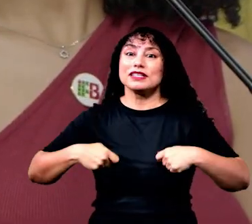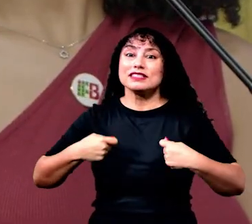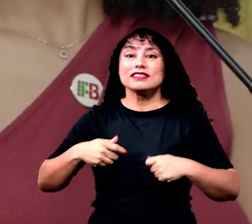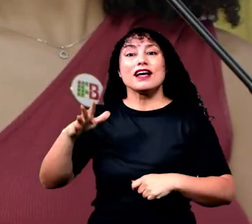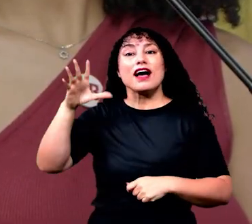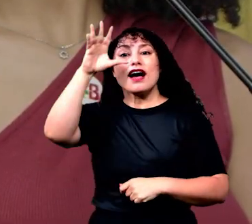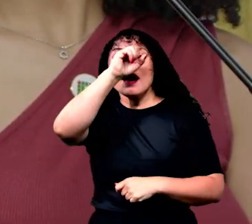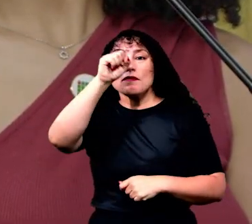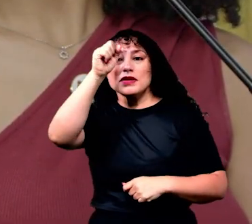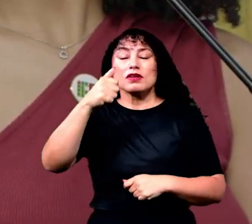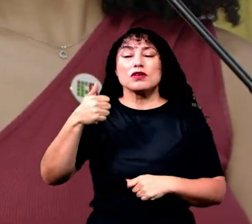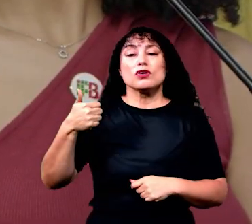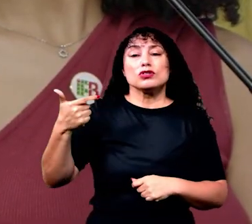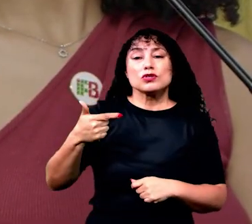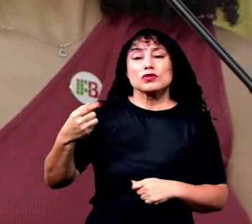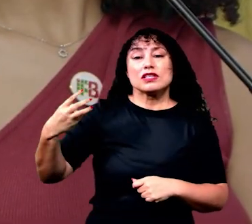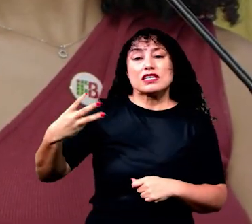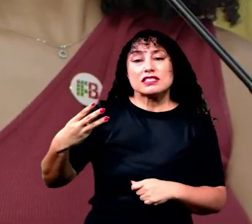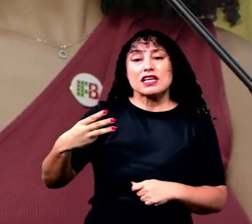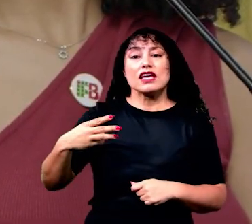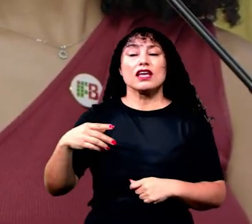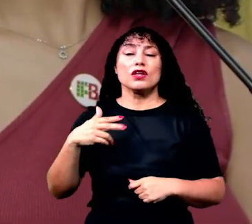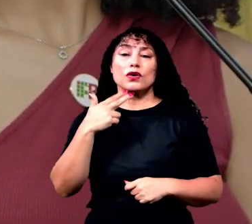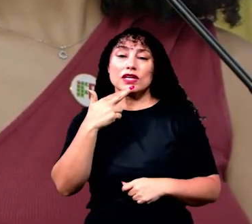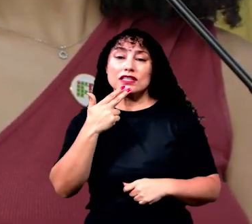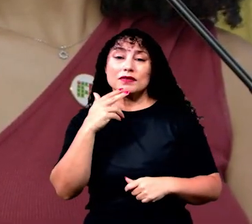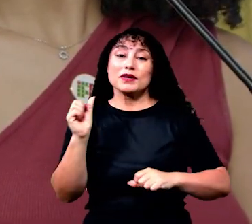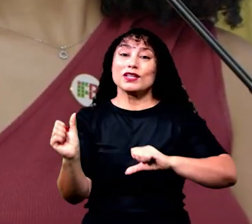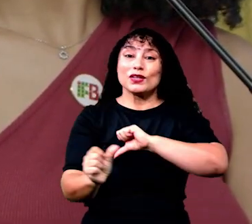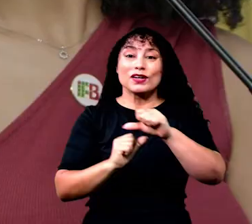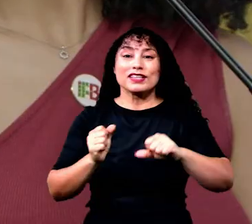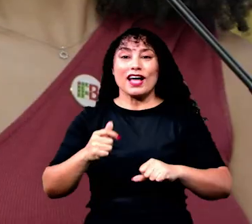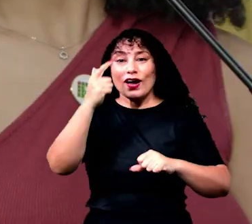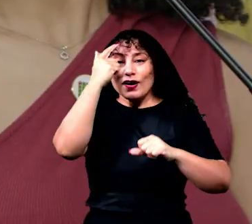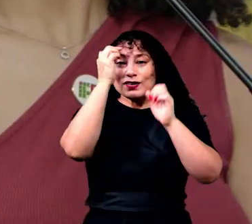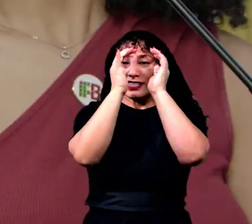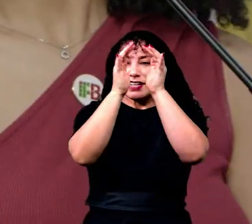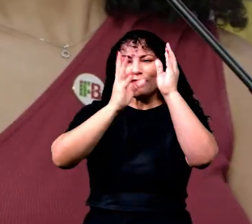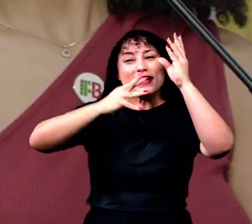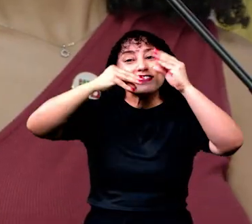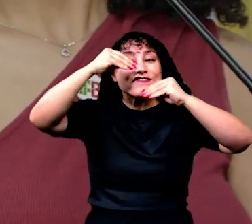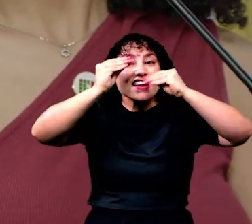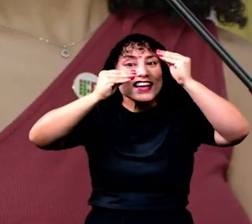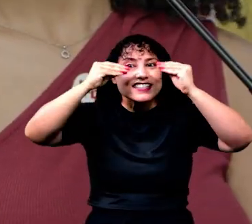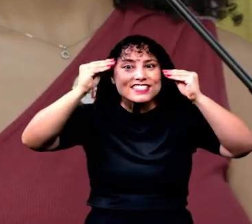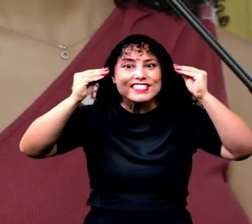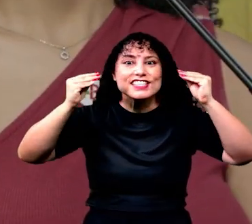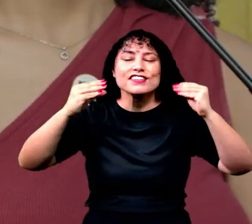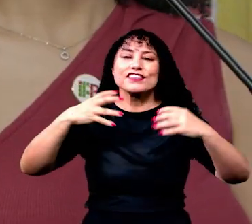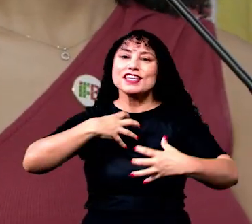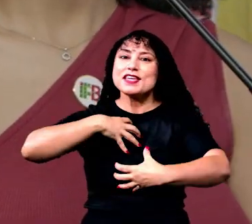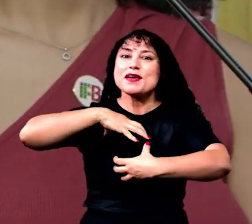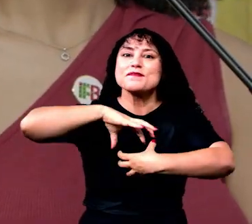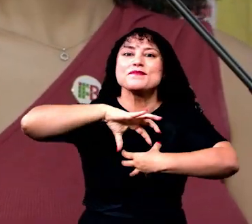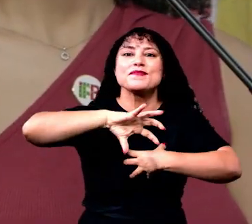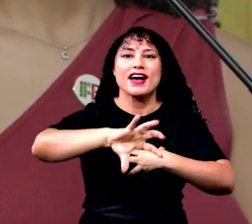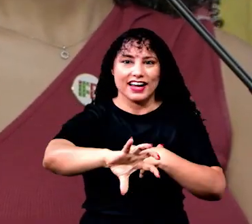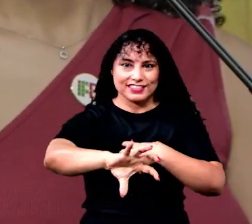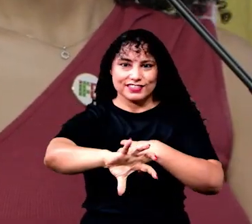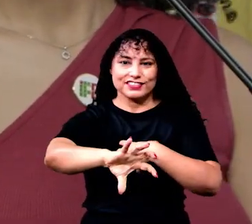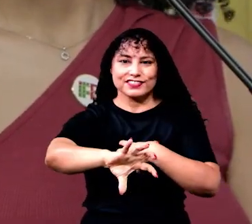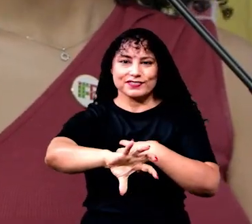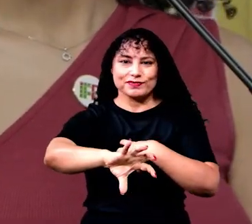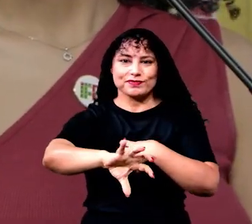todos deveriam talvez aprender um segundo, um terceiro idioma para tornar esse cérebro um pouco mais flexível, né, e